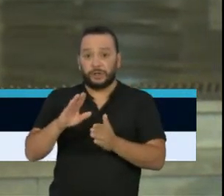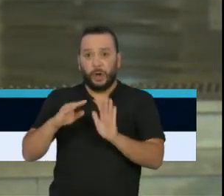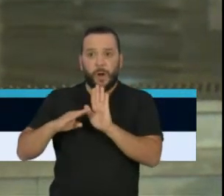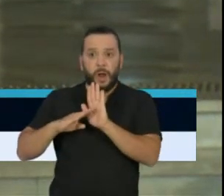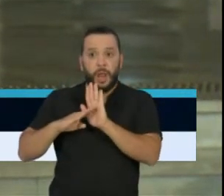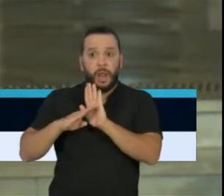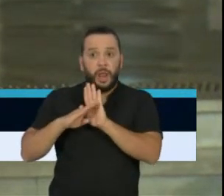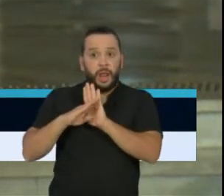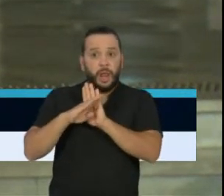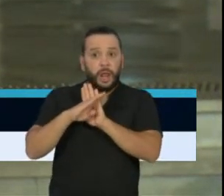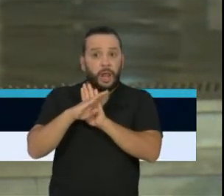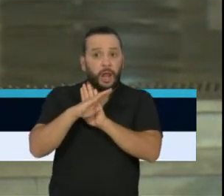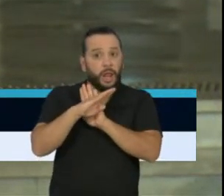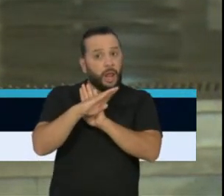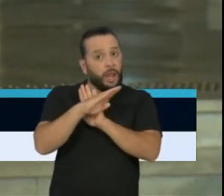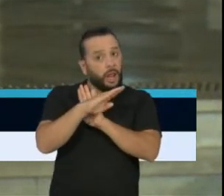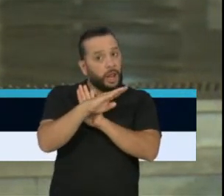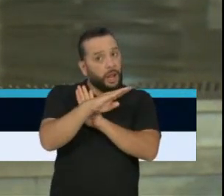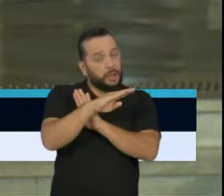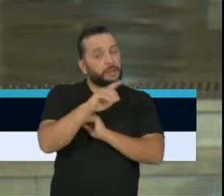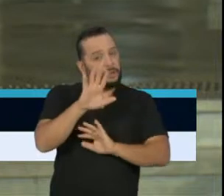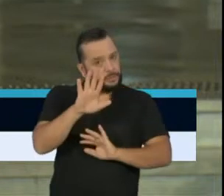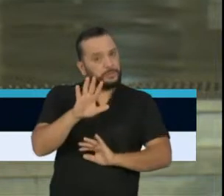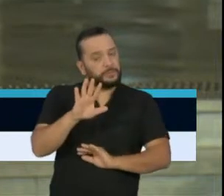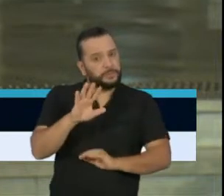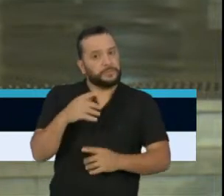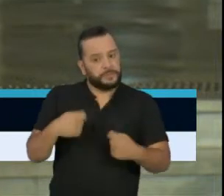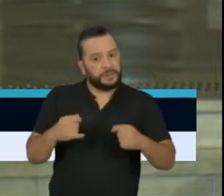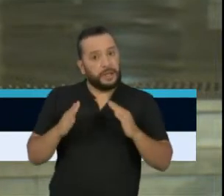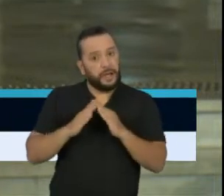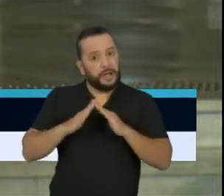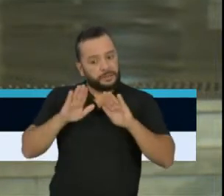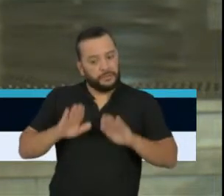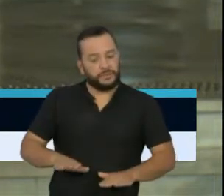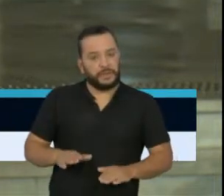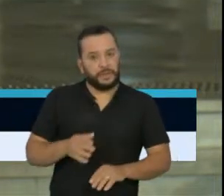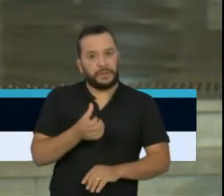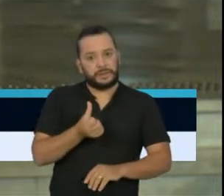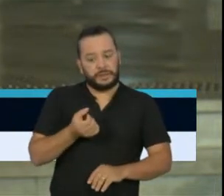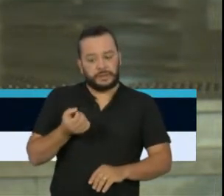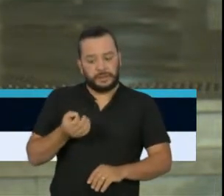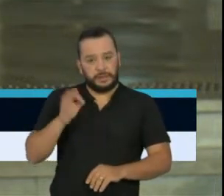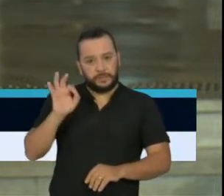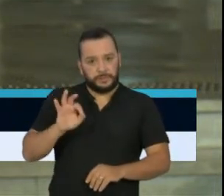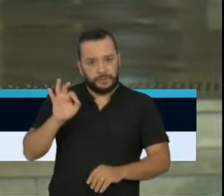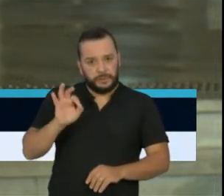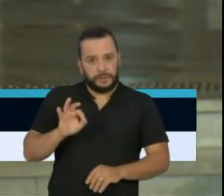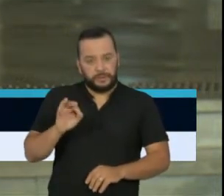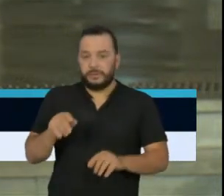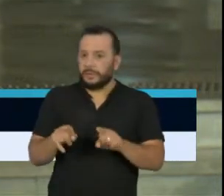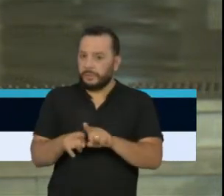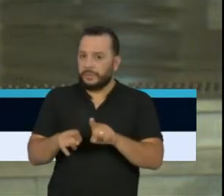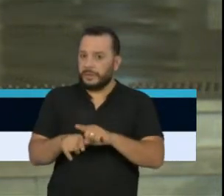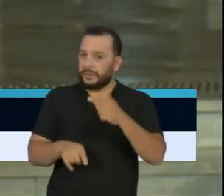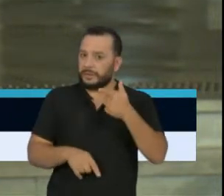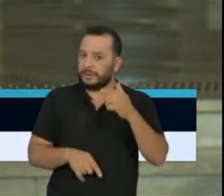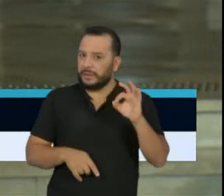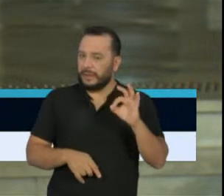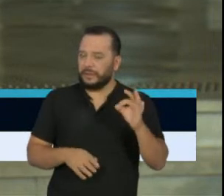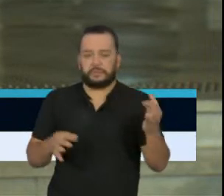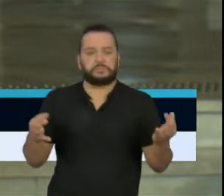de 60% como meta e 70% como ideal, para que a gente